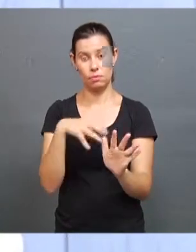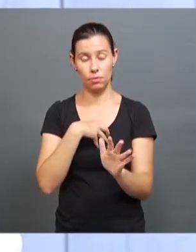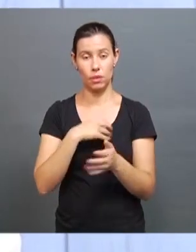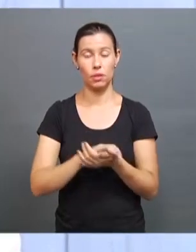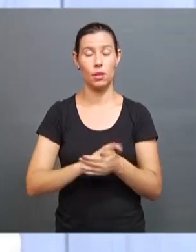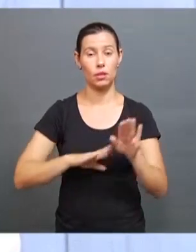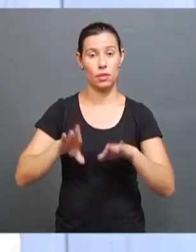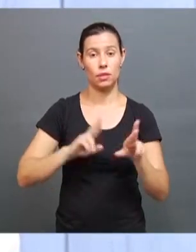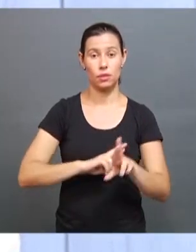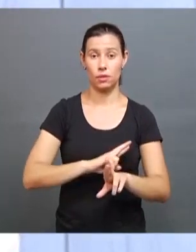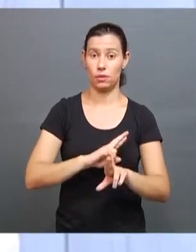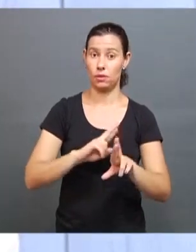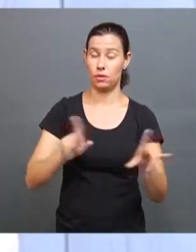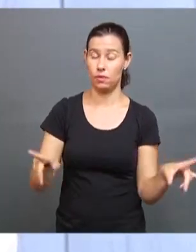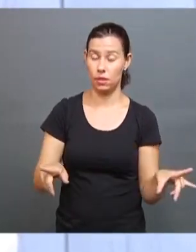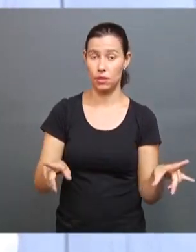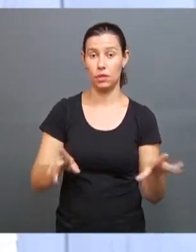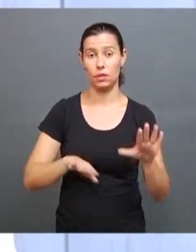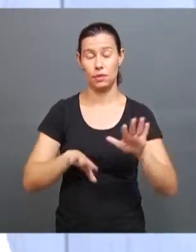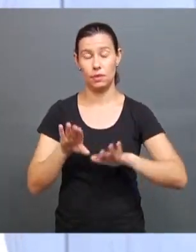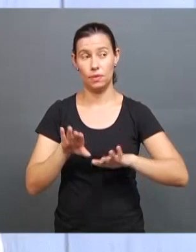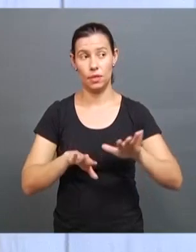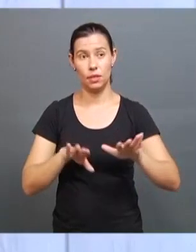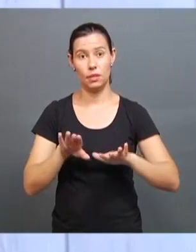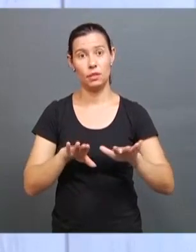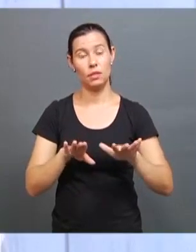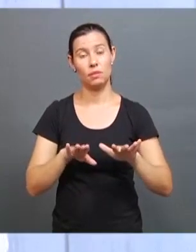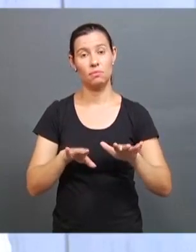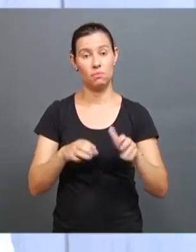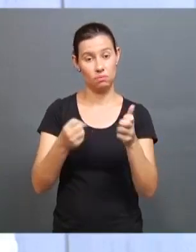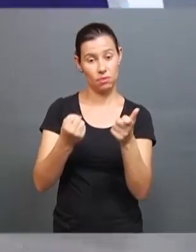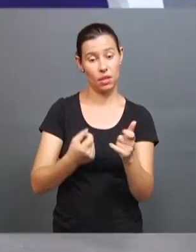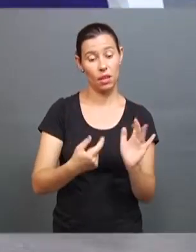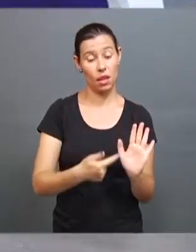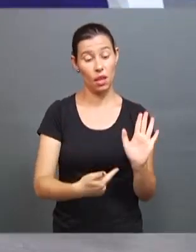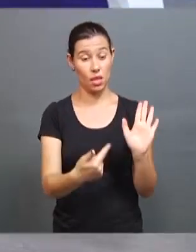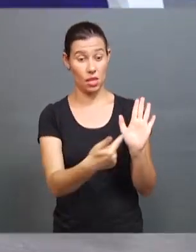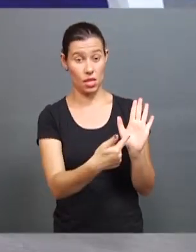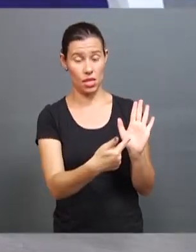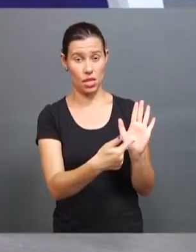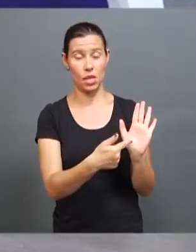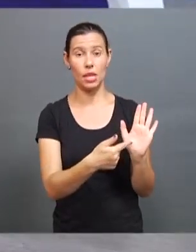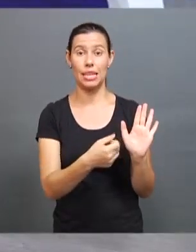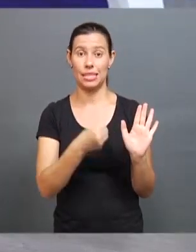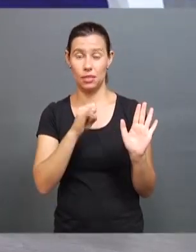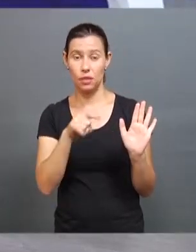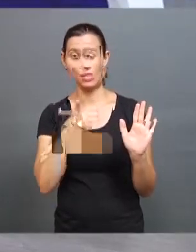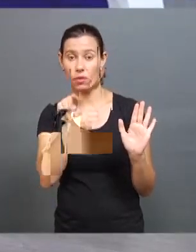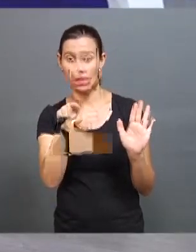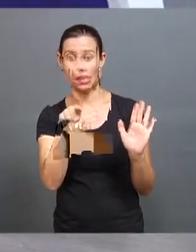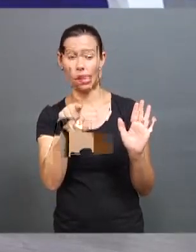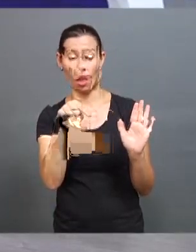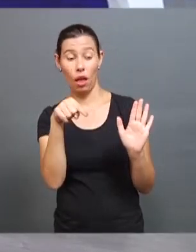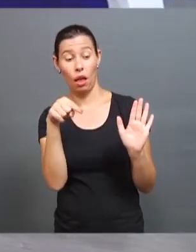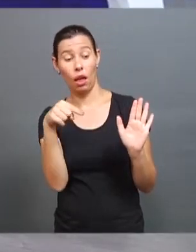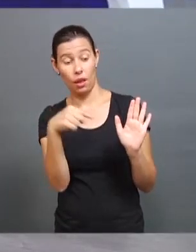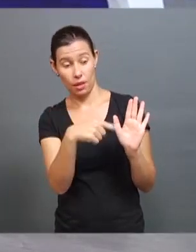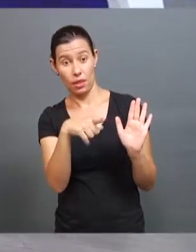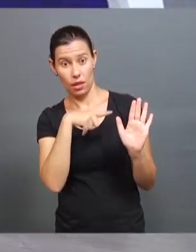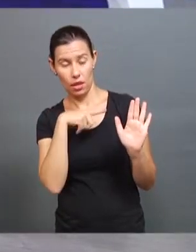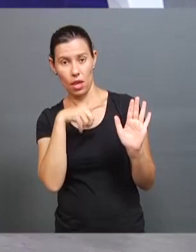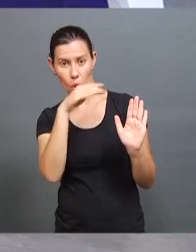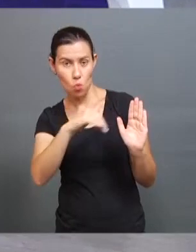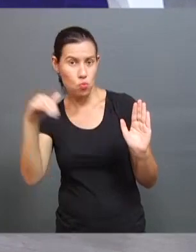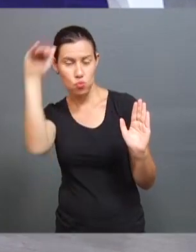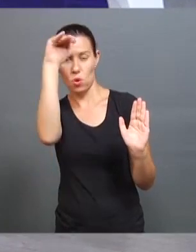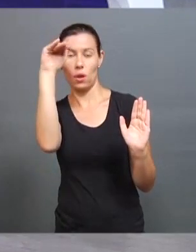Disso, tudo que possa gerar, às vezes assim, se eu falar que ah, esse produto, se você tiver esse produto, você é superior ao outro. Não, isso